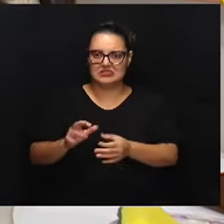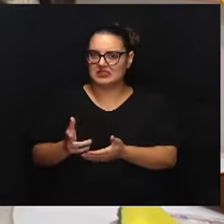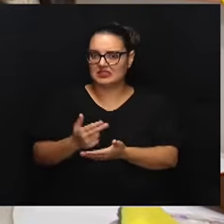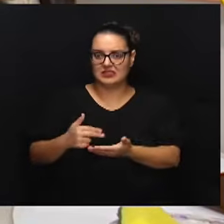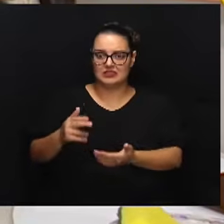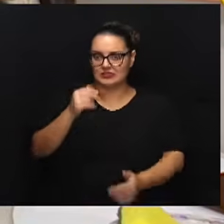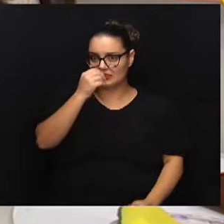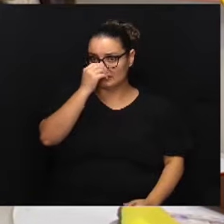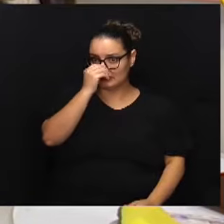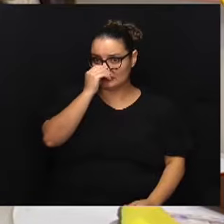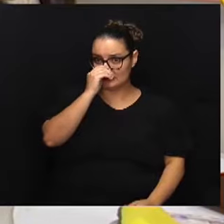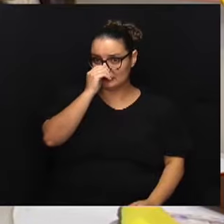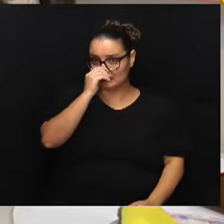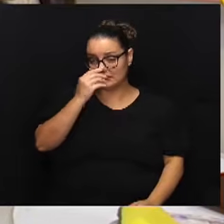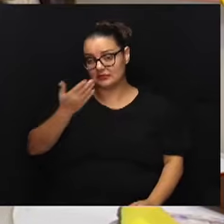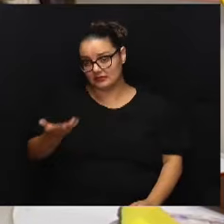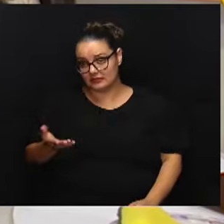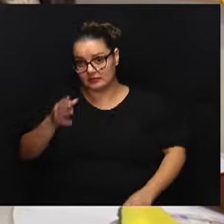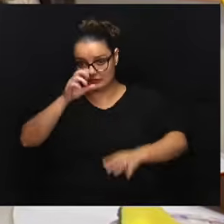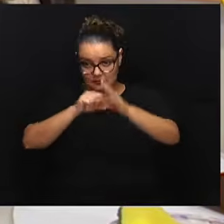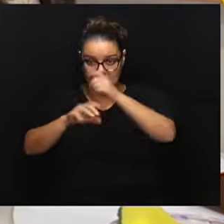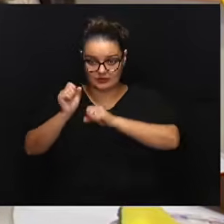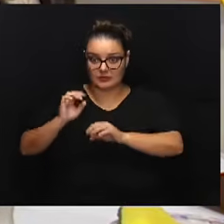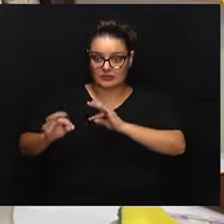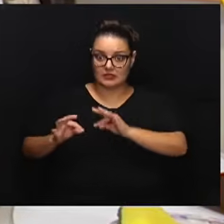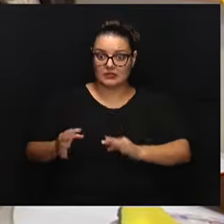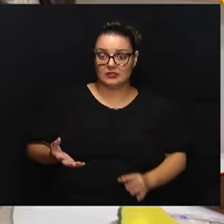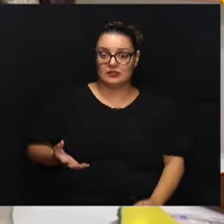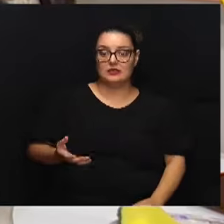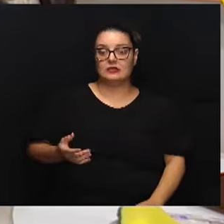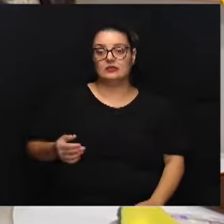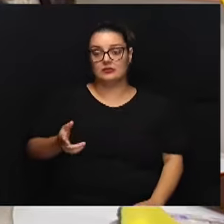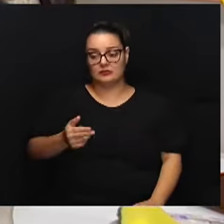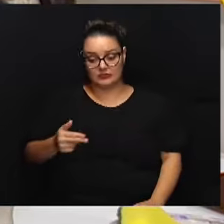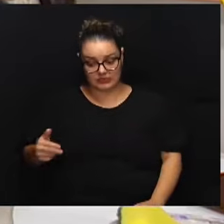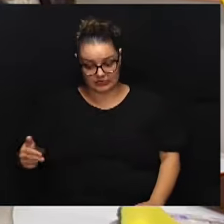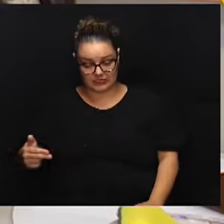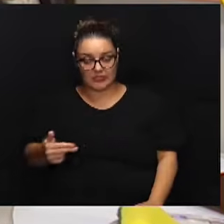mais. Então foi uma questão de você aprender tecnicamente, sabe? Desenhar,